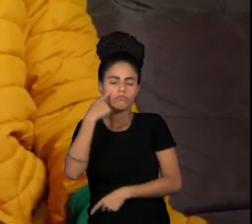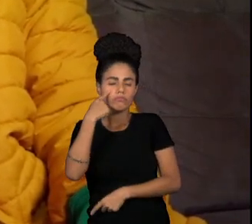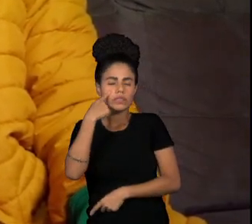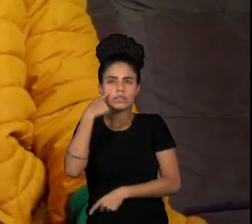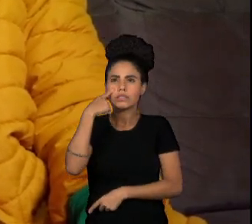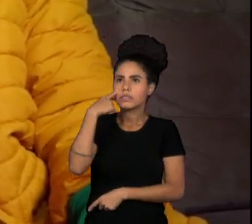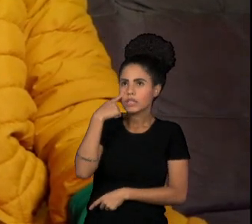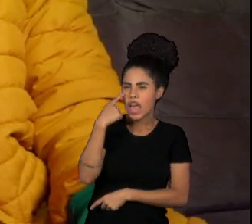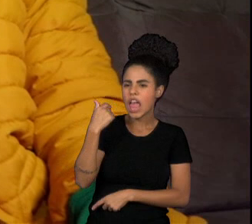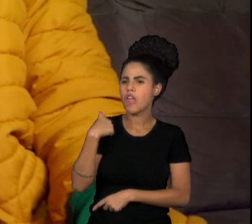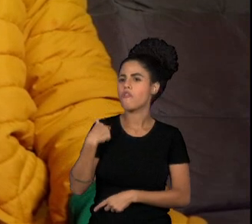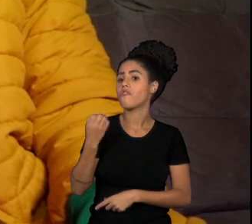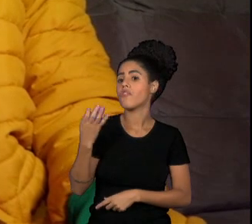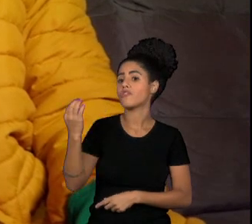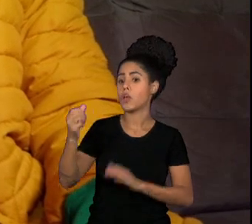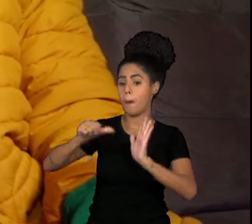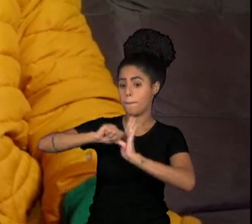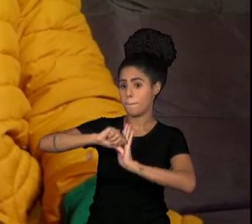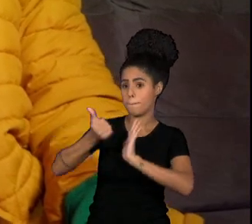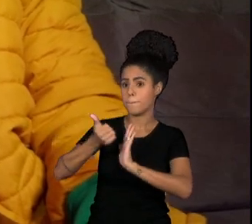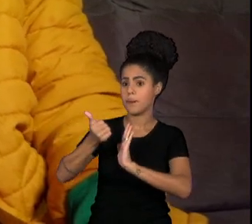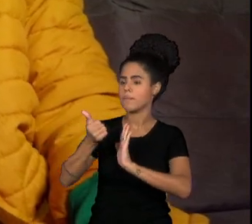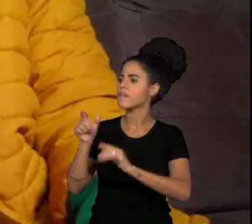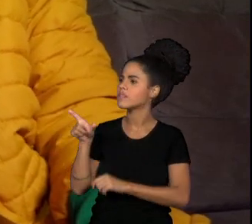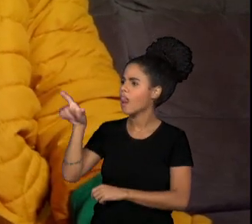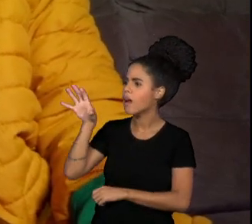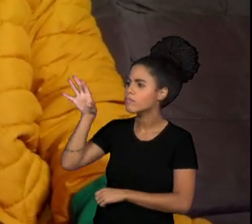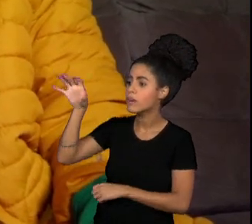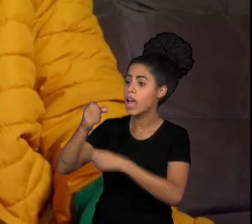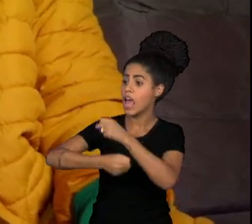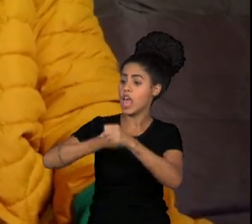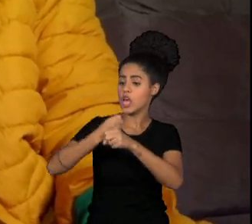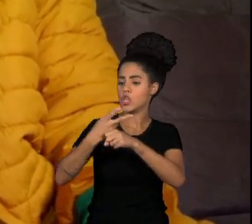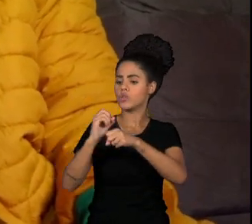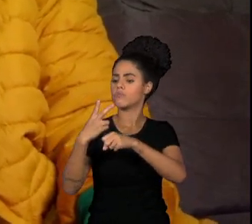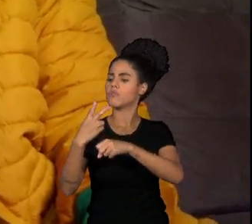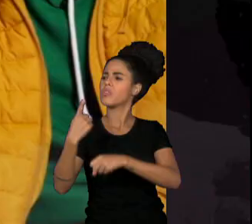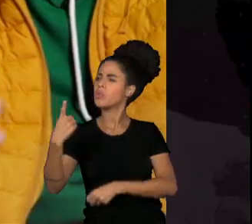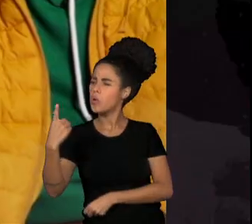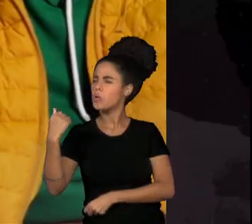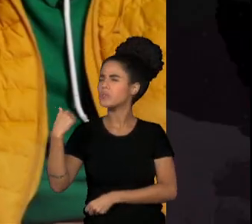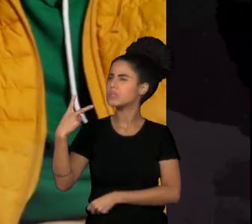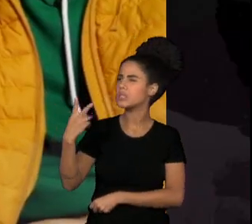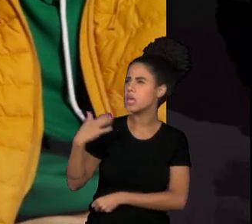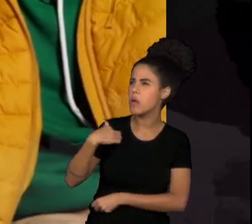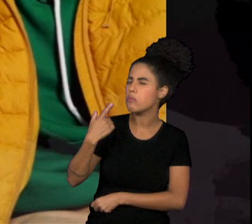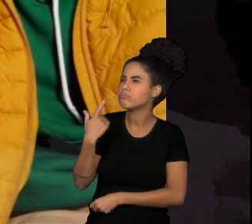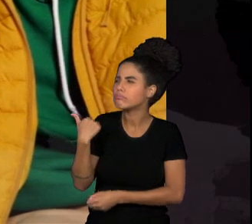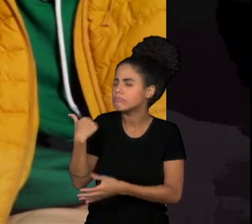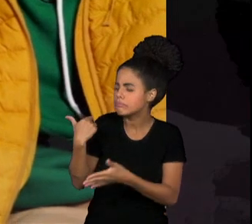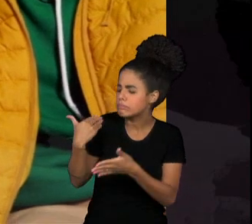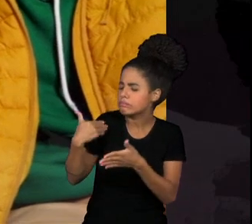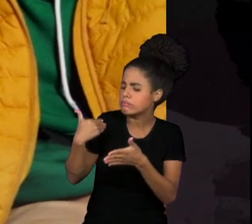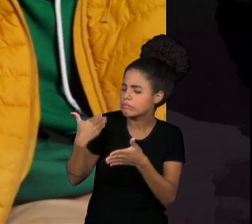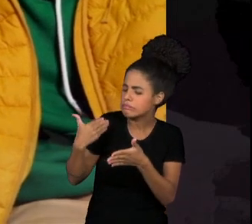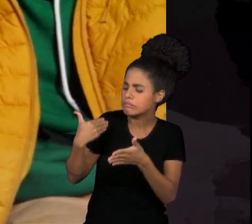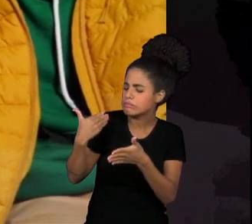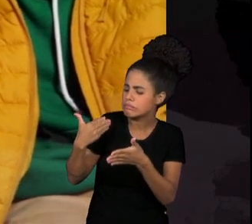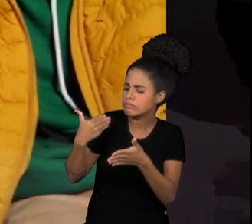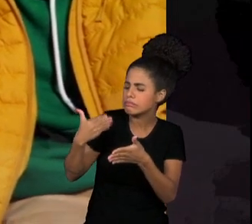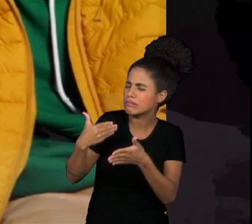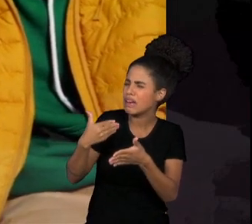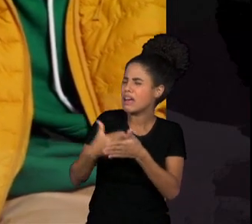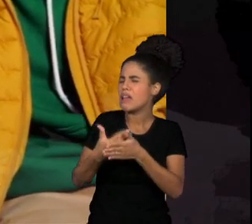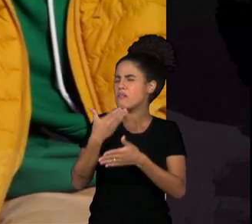fui para lá a primeira vez, Senegal e Mauritânia, em 2012. Não era um momento que meus trabalhos estavam na melhor